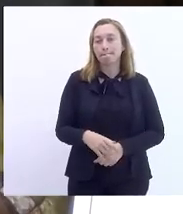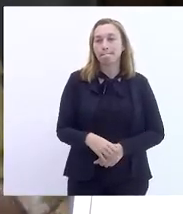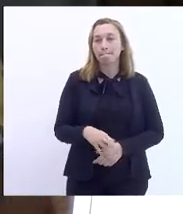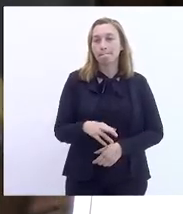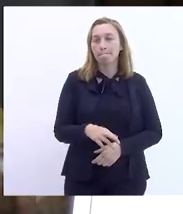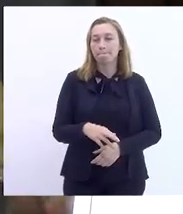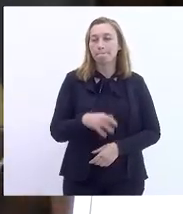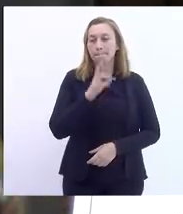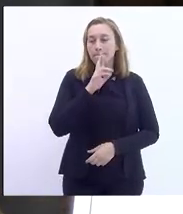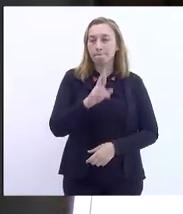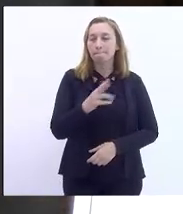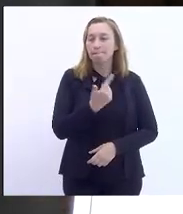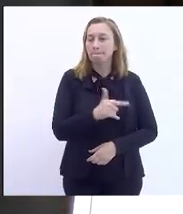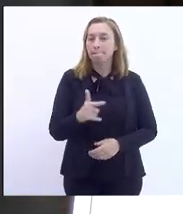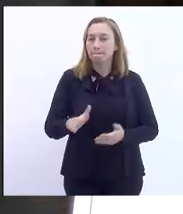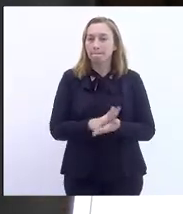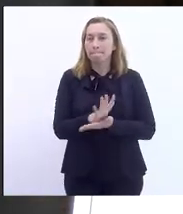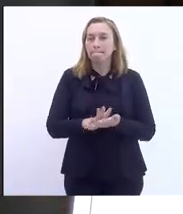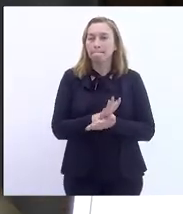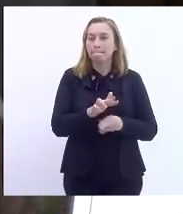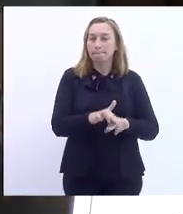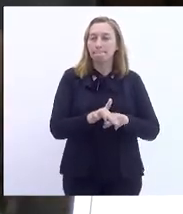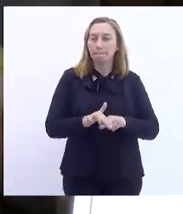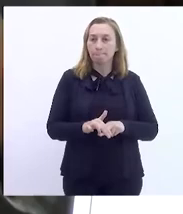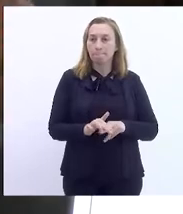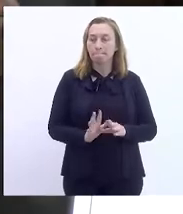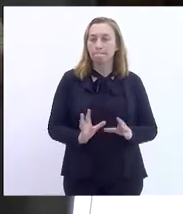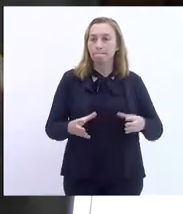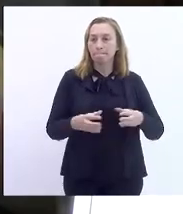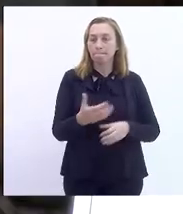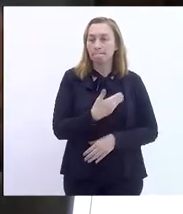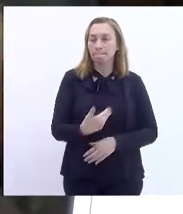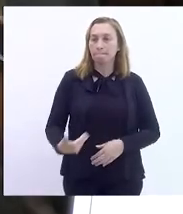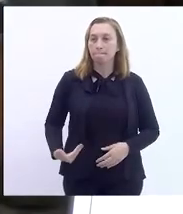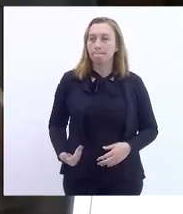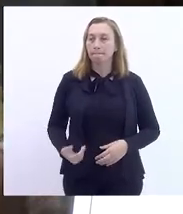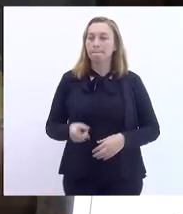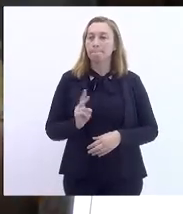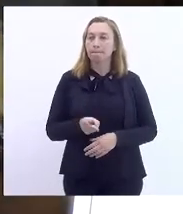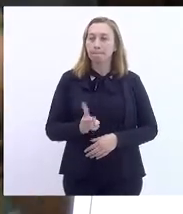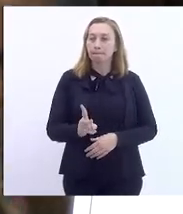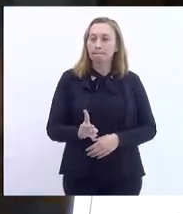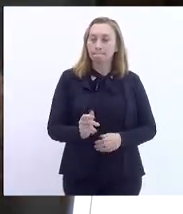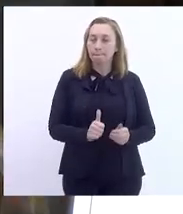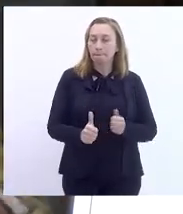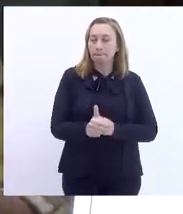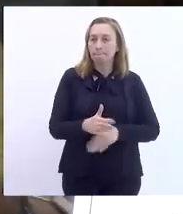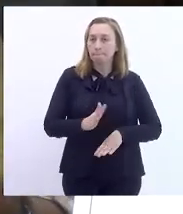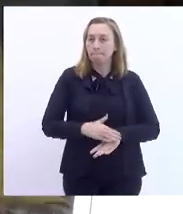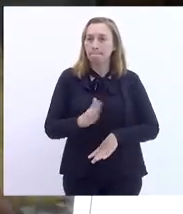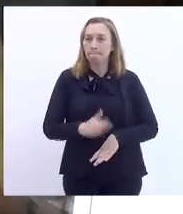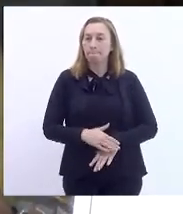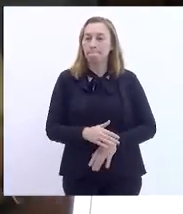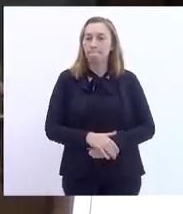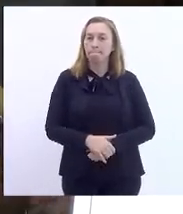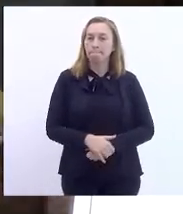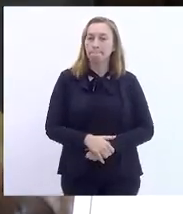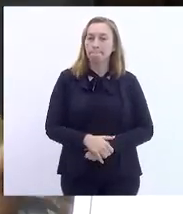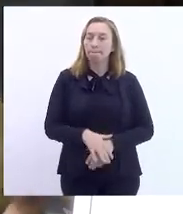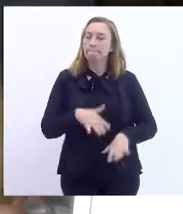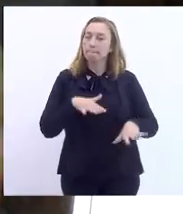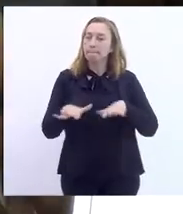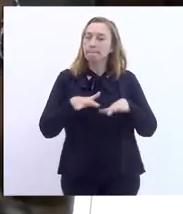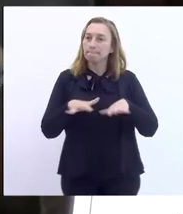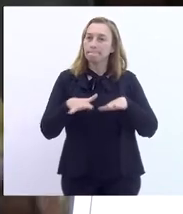respostas conta do desses órgãos públicos só que a gente tá sempre um pé na frente cada vez mais com